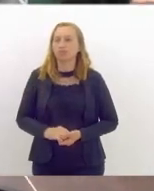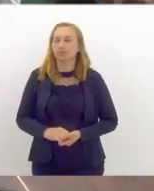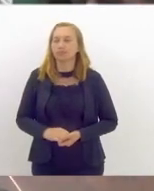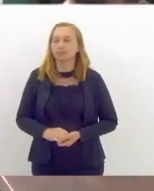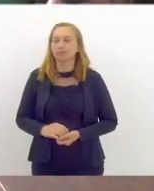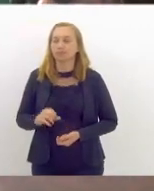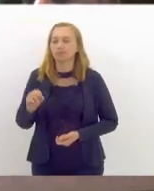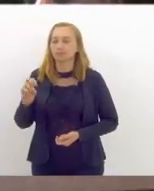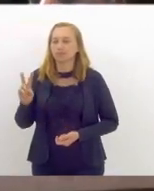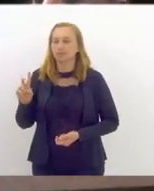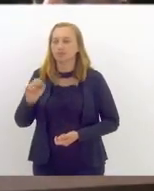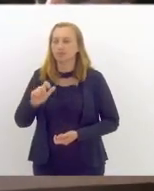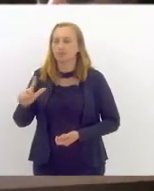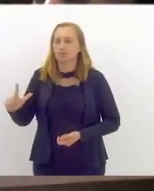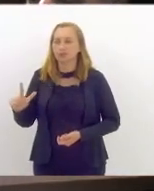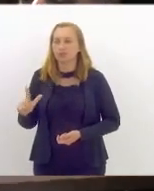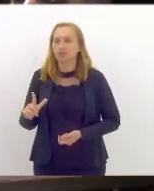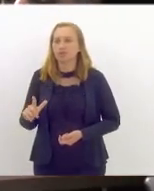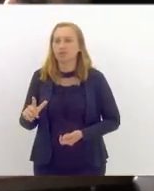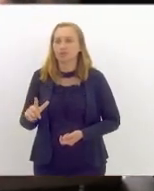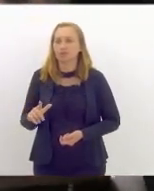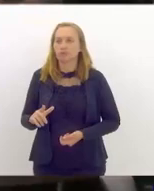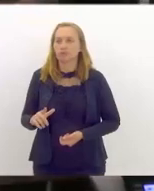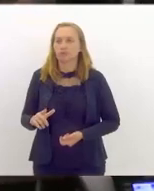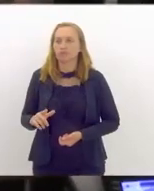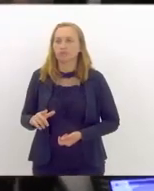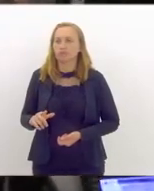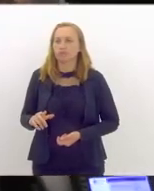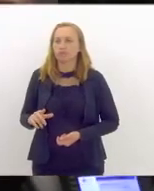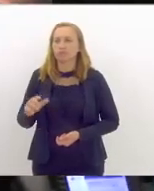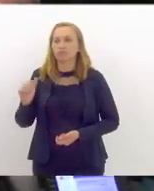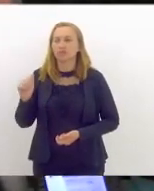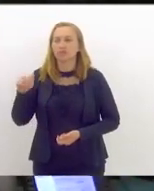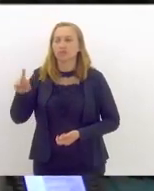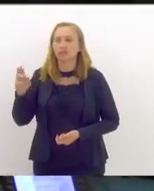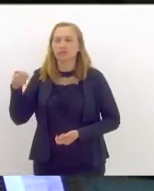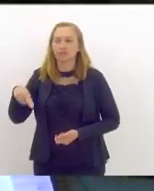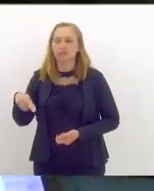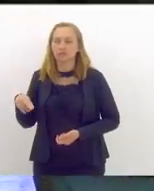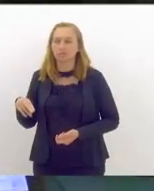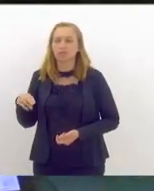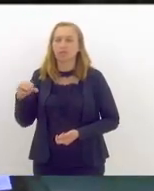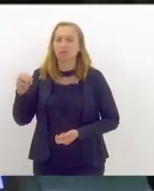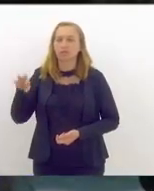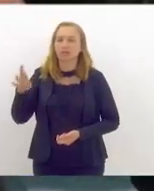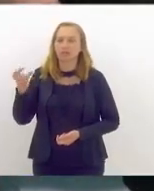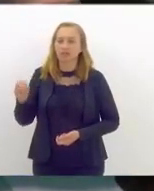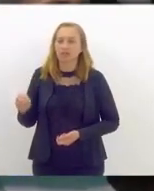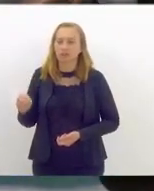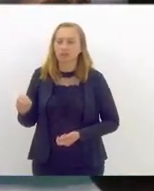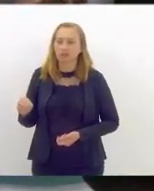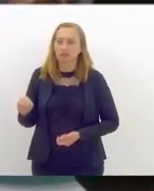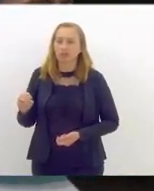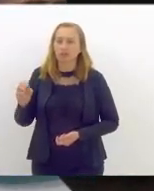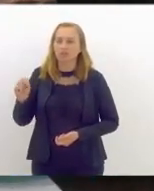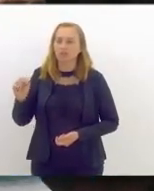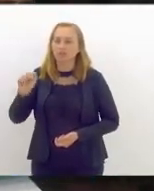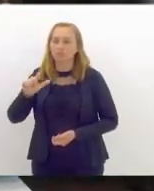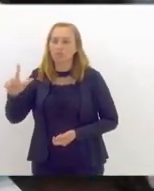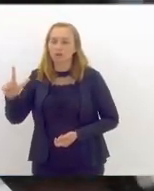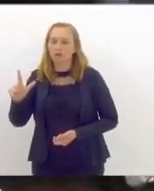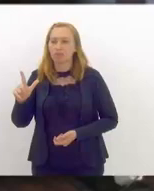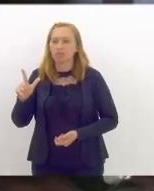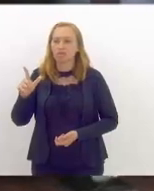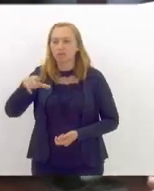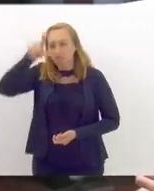Val do Ceasa Valdeci da Saúde Anderson Moraes Marcelo Dino Samuel Malafaia Luiz